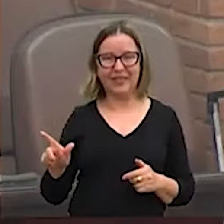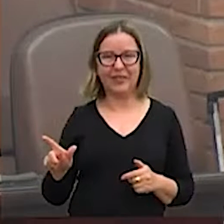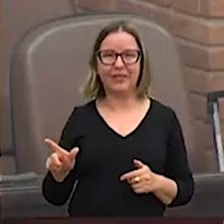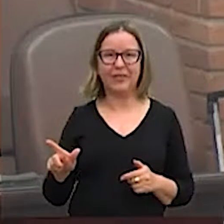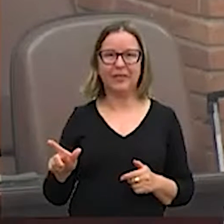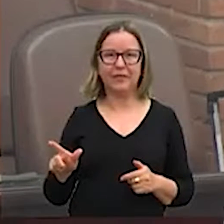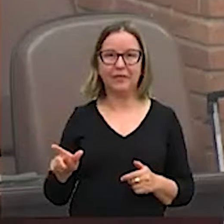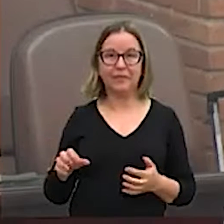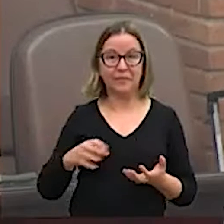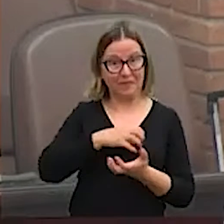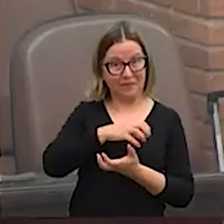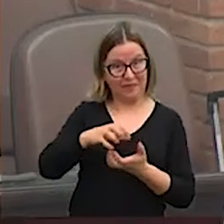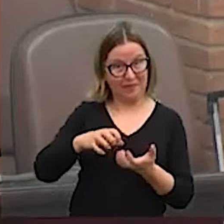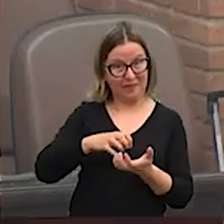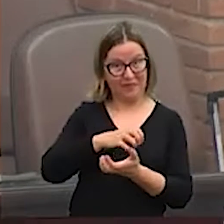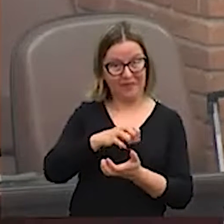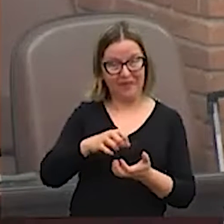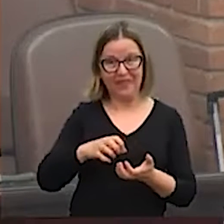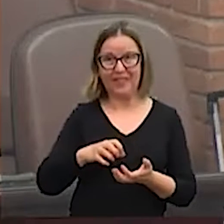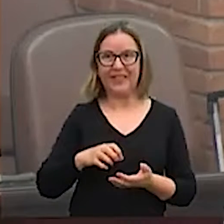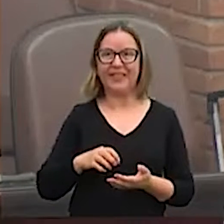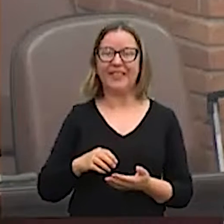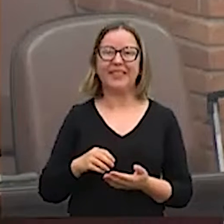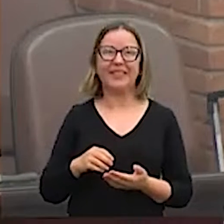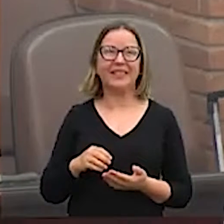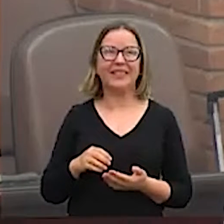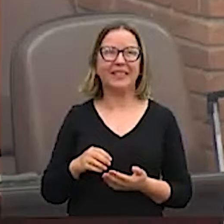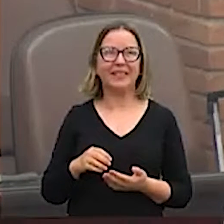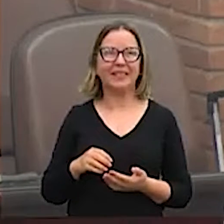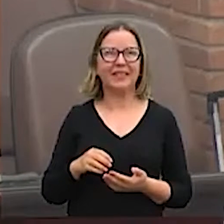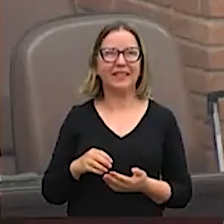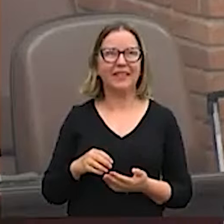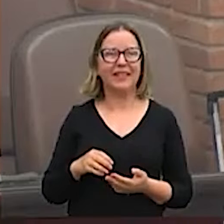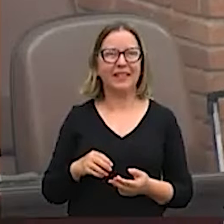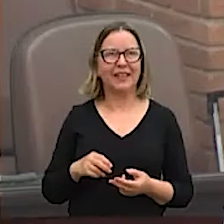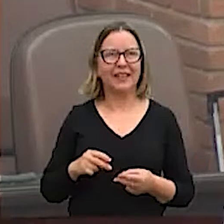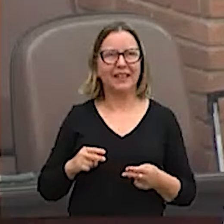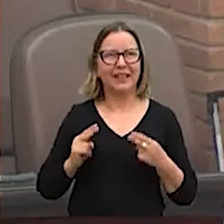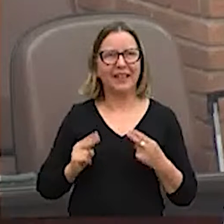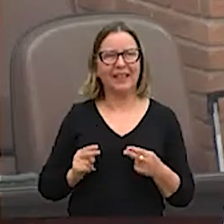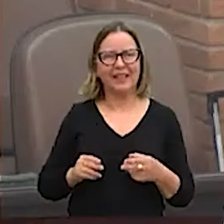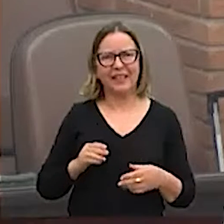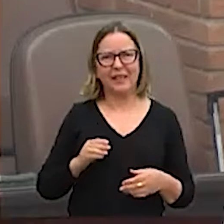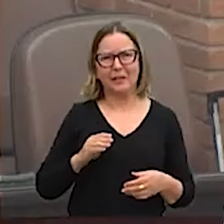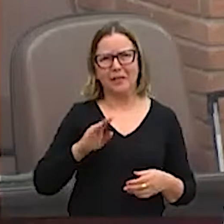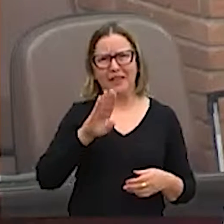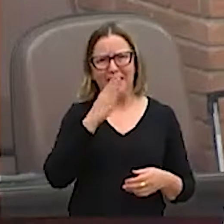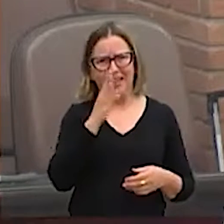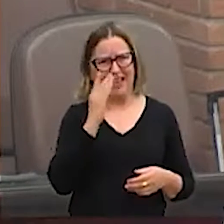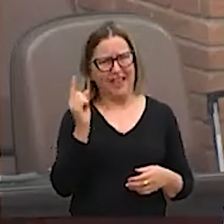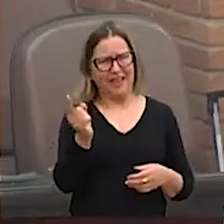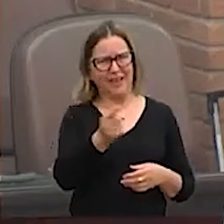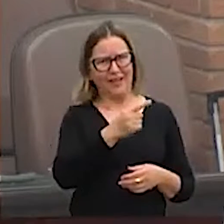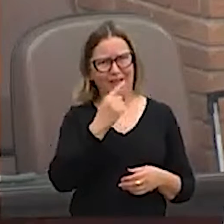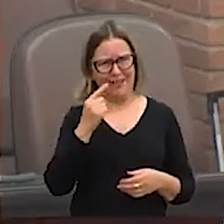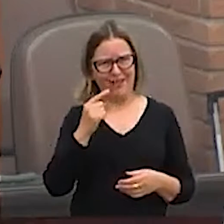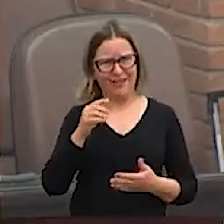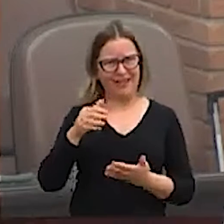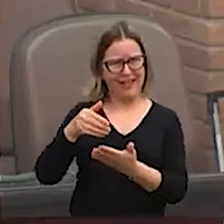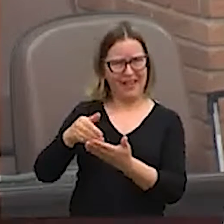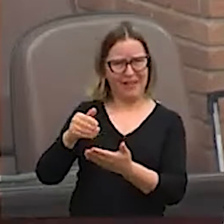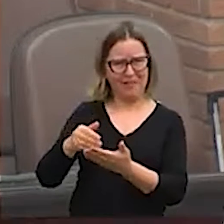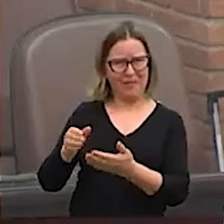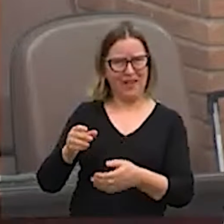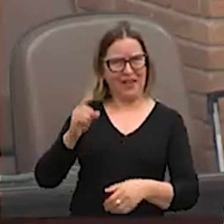na crise. Eles vivem enganando a gente, né? Empurrando o pico, né?